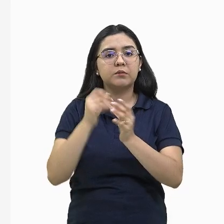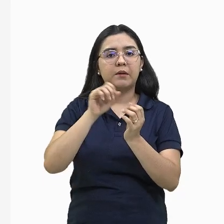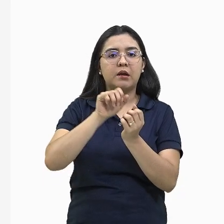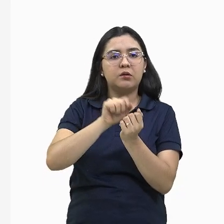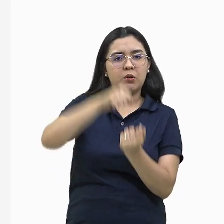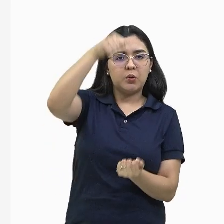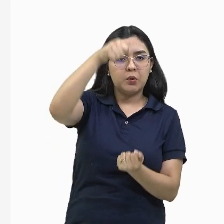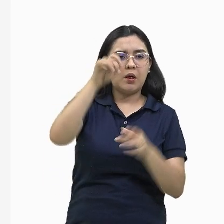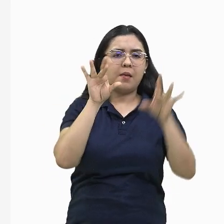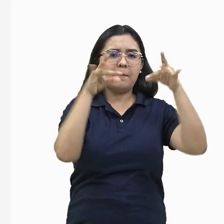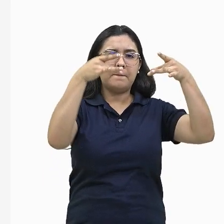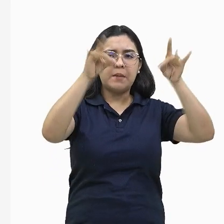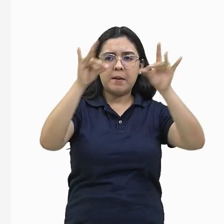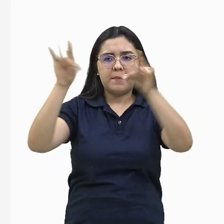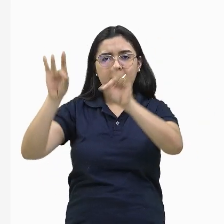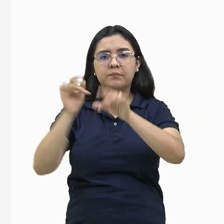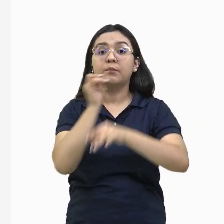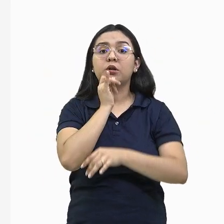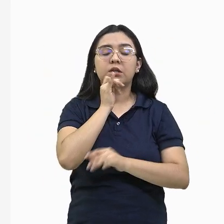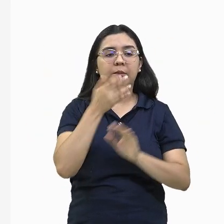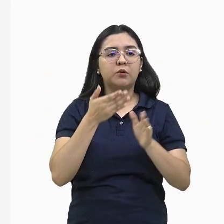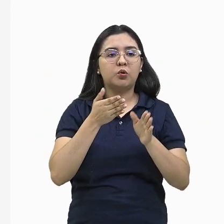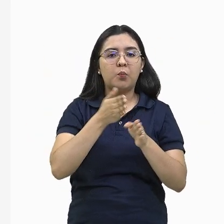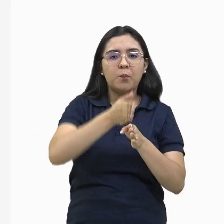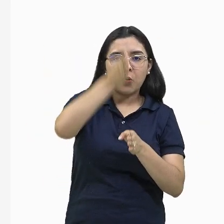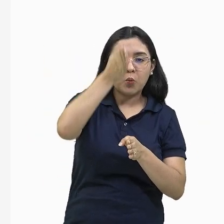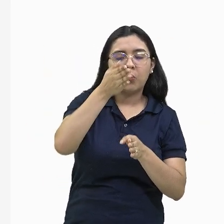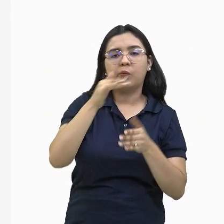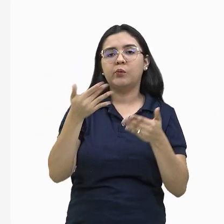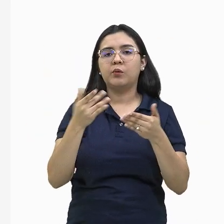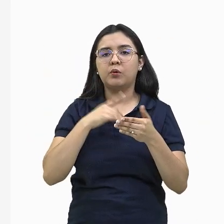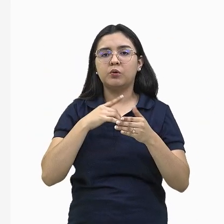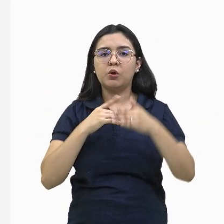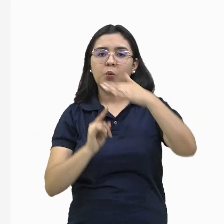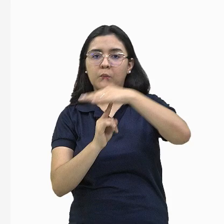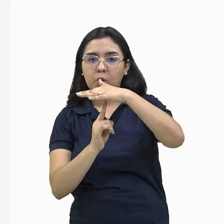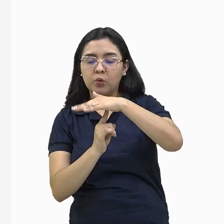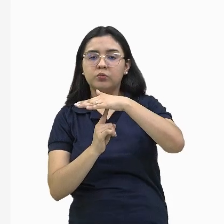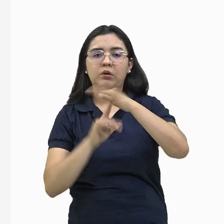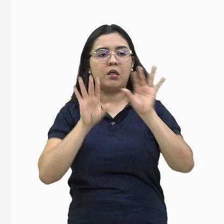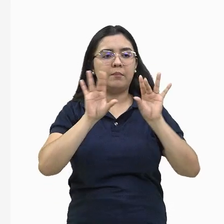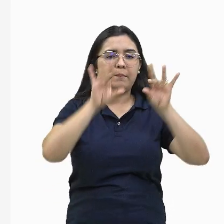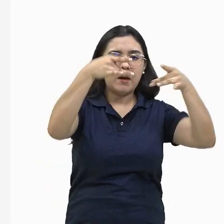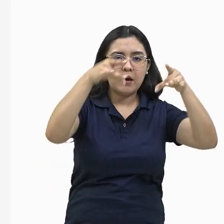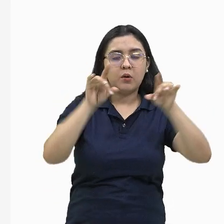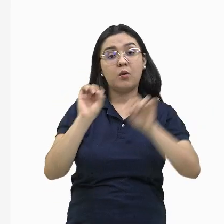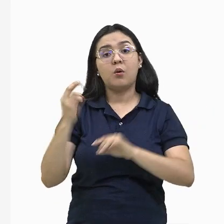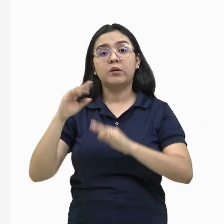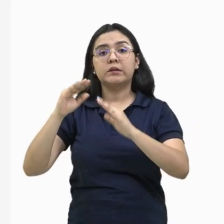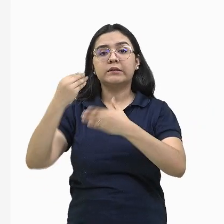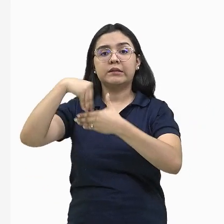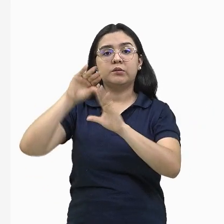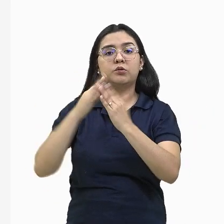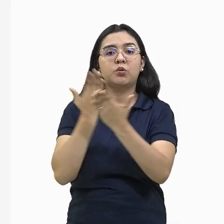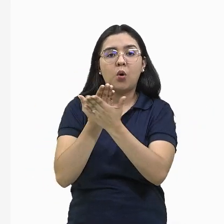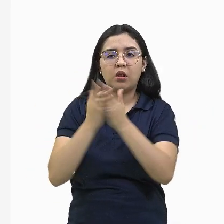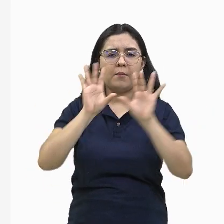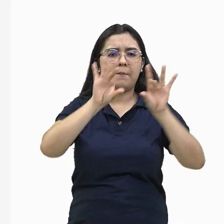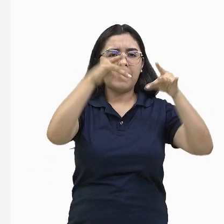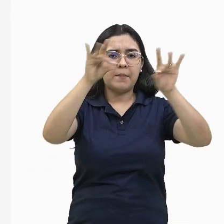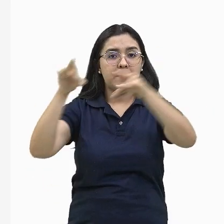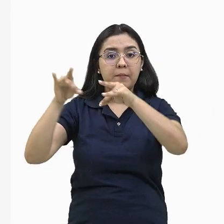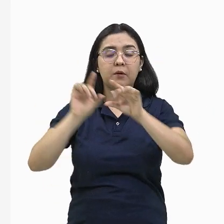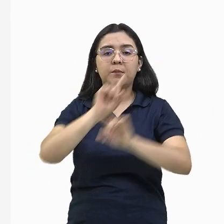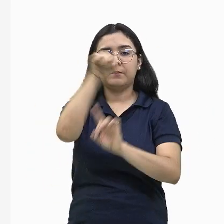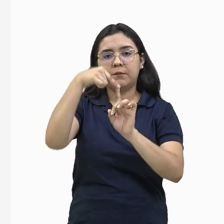visível, como em um muro, no ponto de ônibus ou no mural da escola. O principal